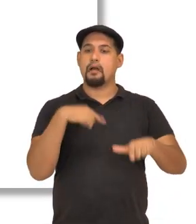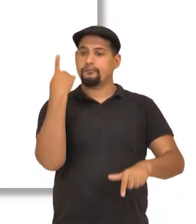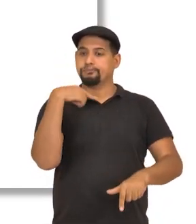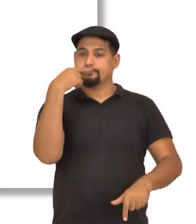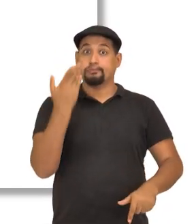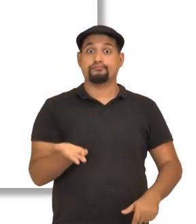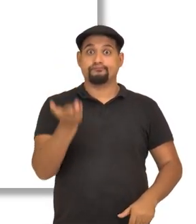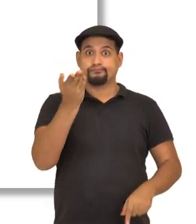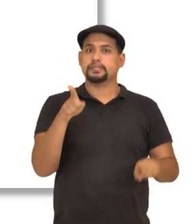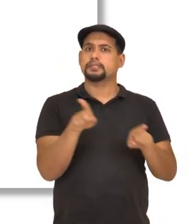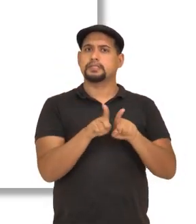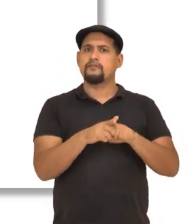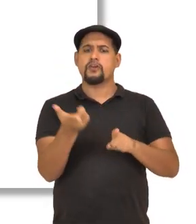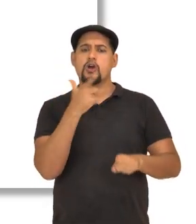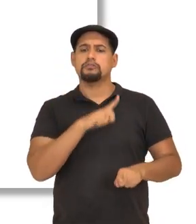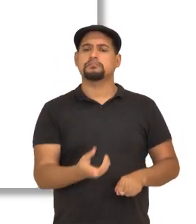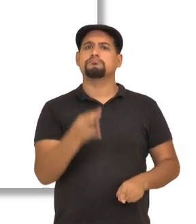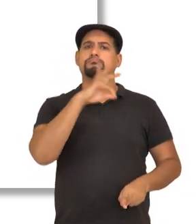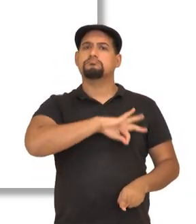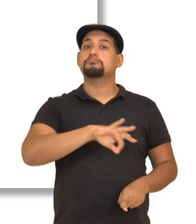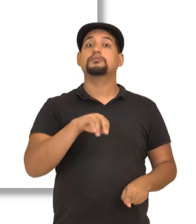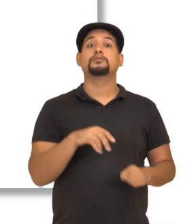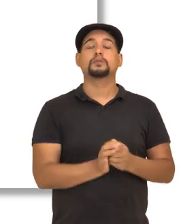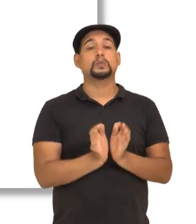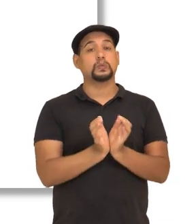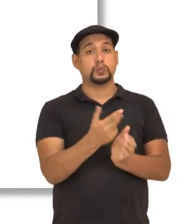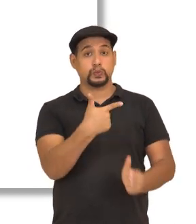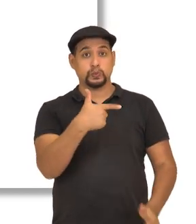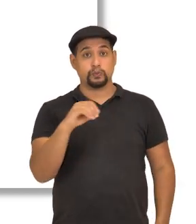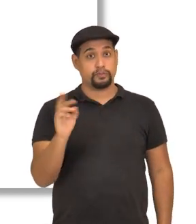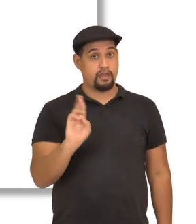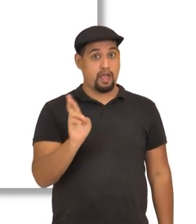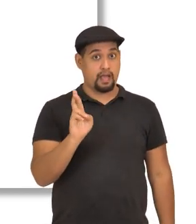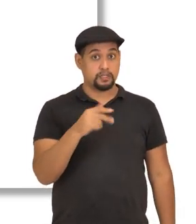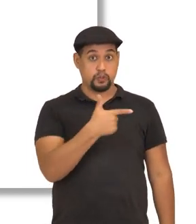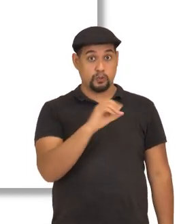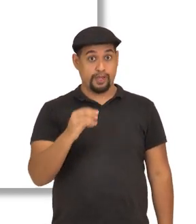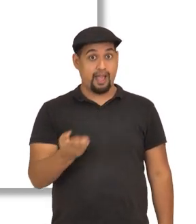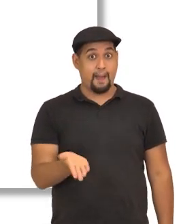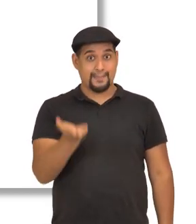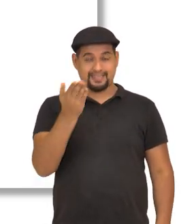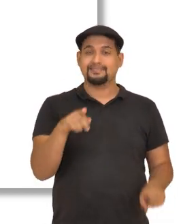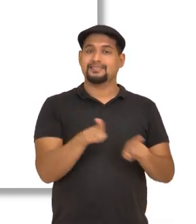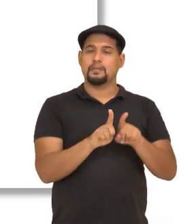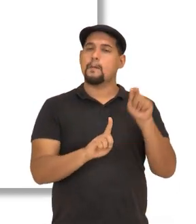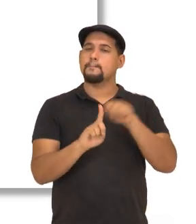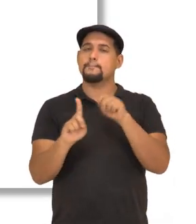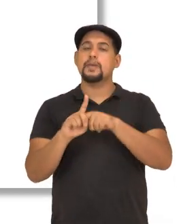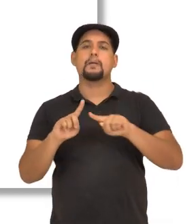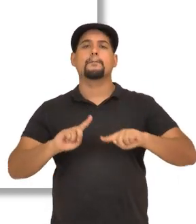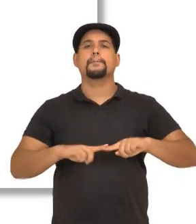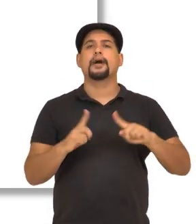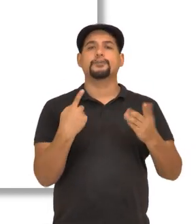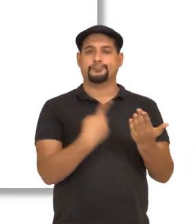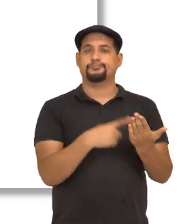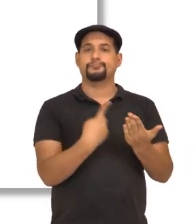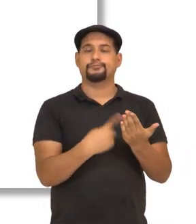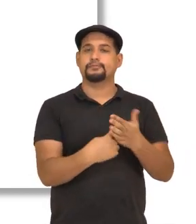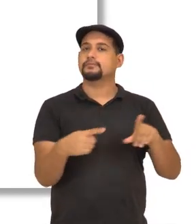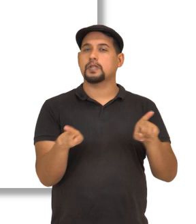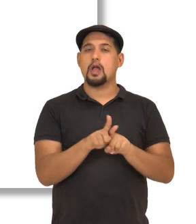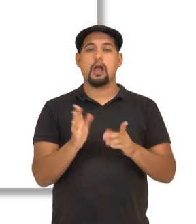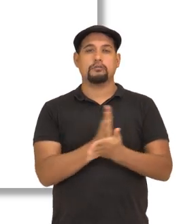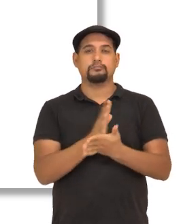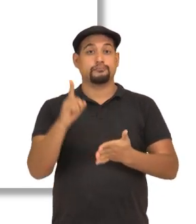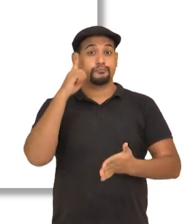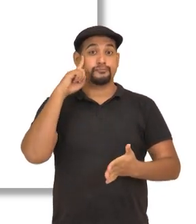nesses meses e irá conseguir ganhar uma quantia de R$ 200 a mais por mês. Além disso, eles combinaram de, em alguns